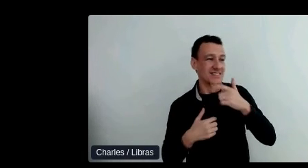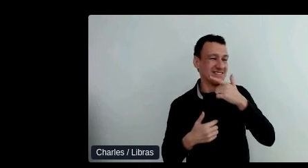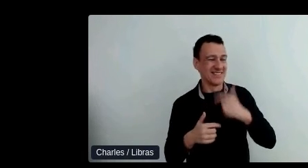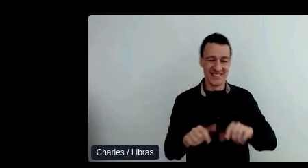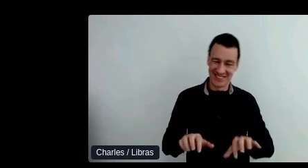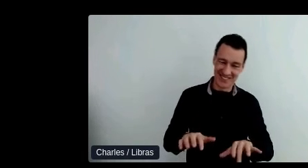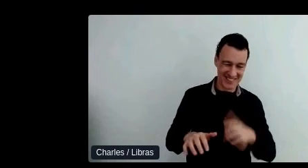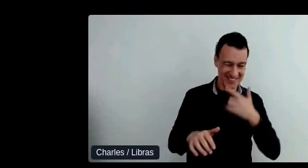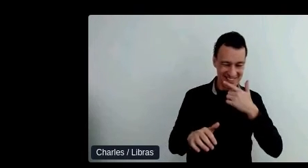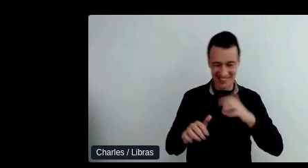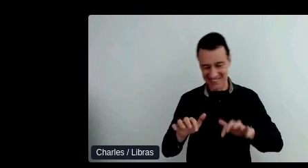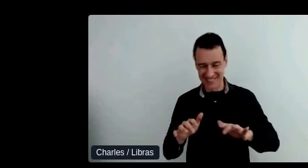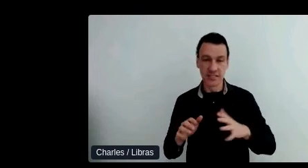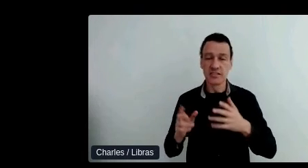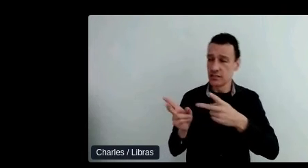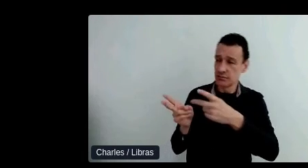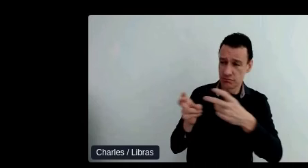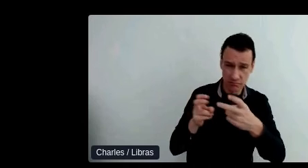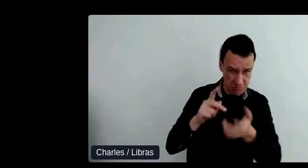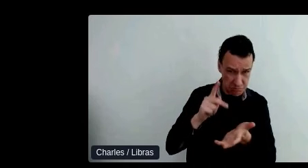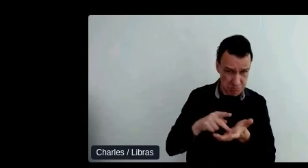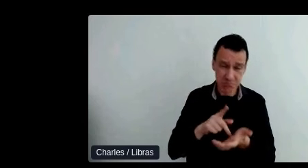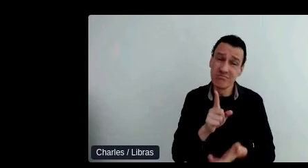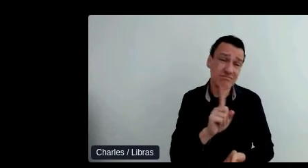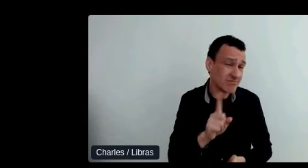realidade. Pode ir.